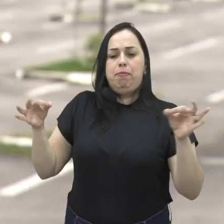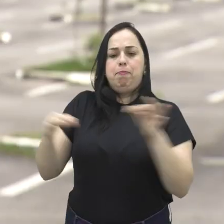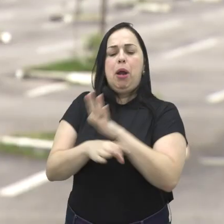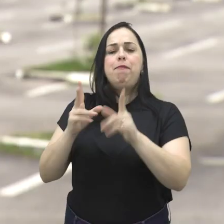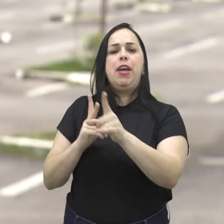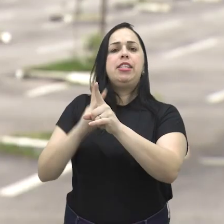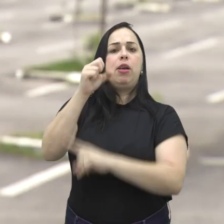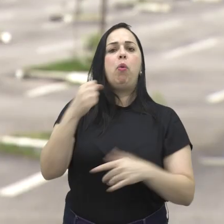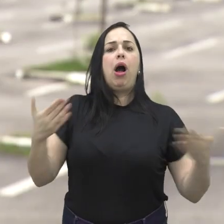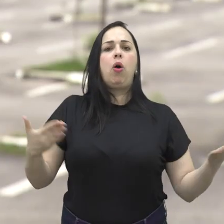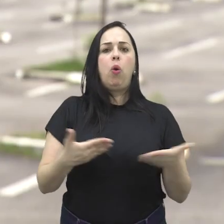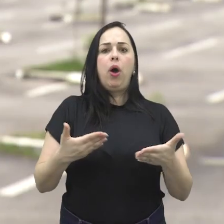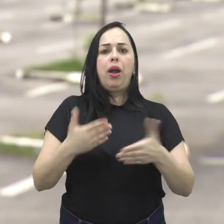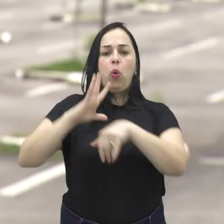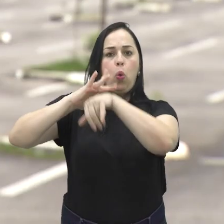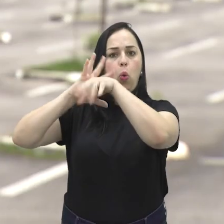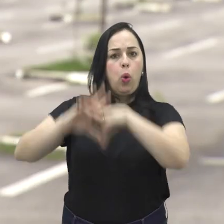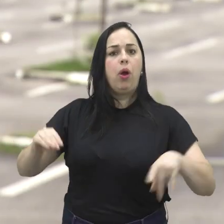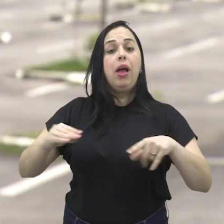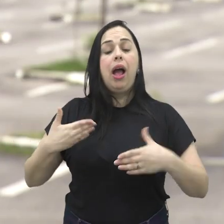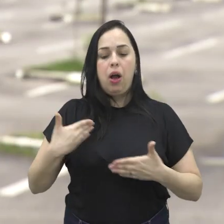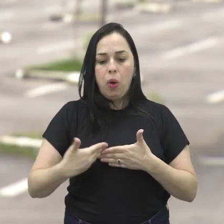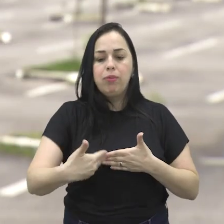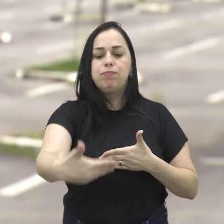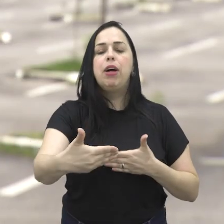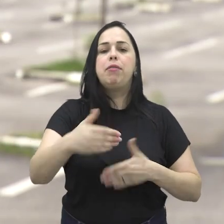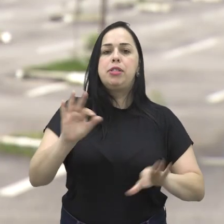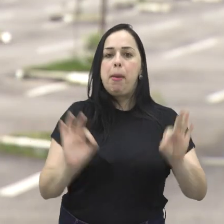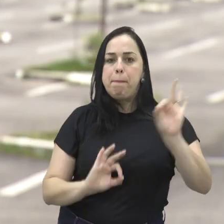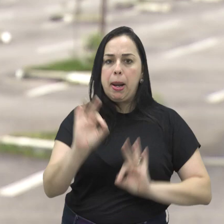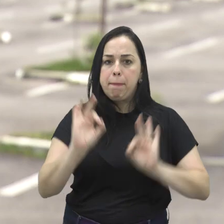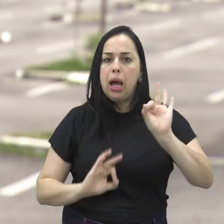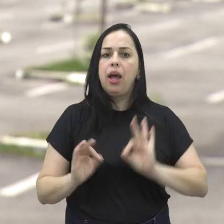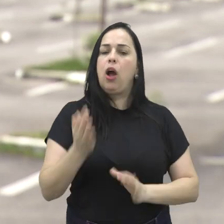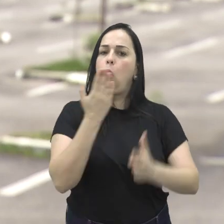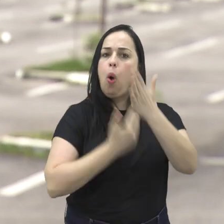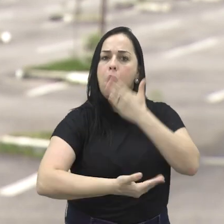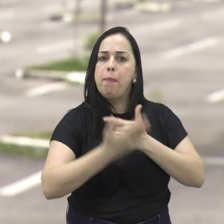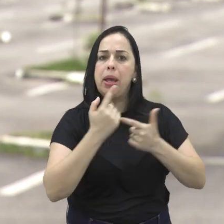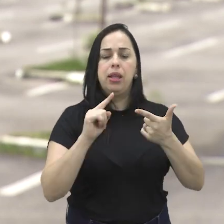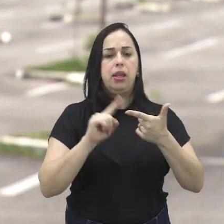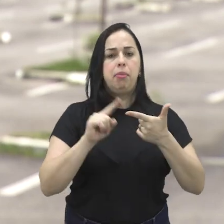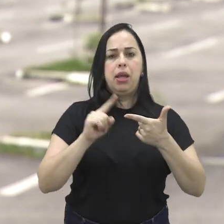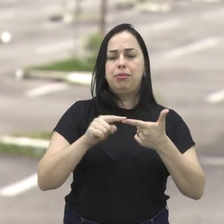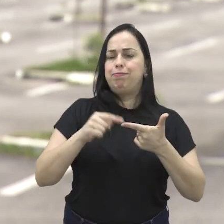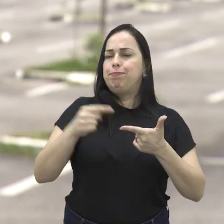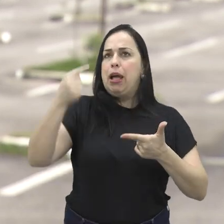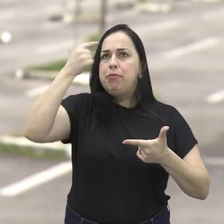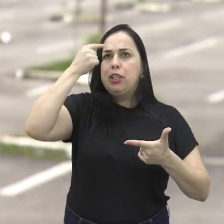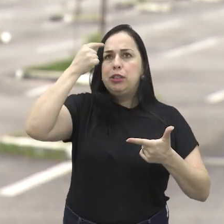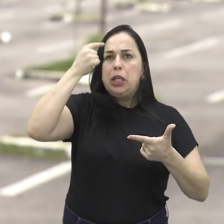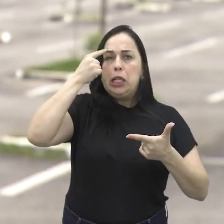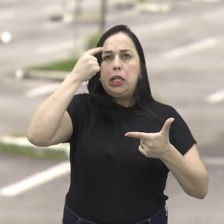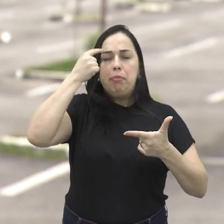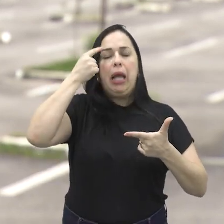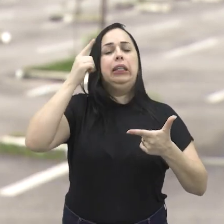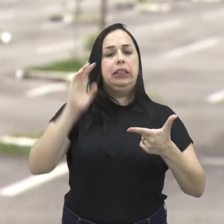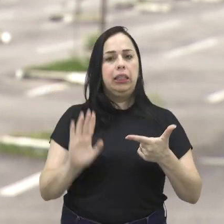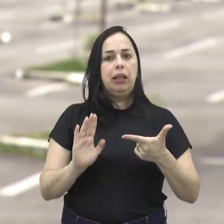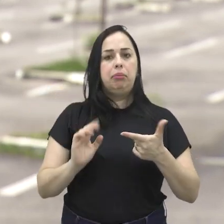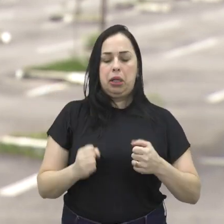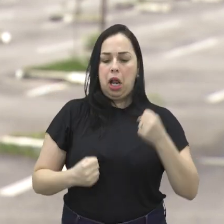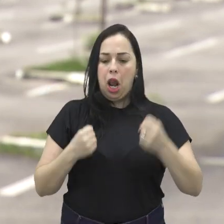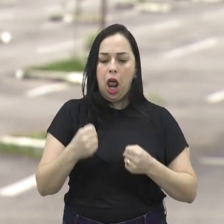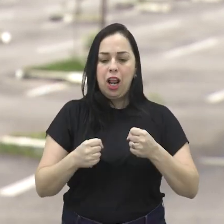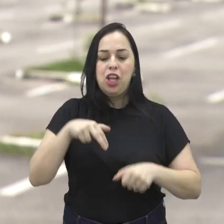Para maratona a gente tem que planejar, porque é treino, é alimentação. Para mim o principal é mental, porque maratona a